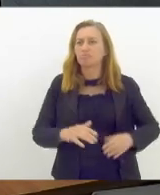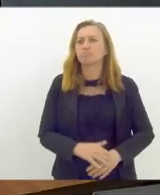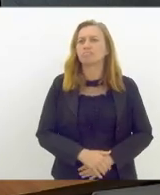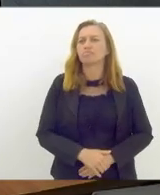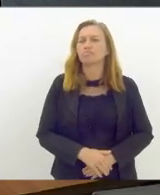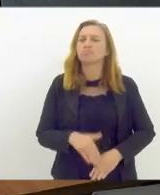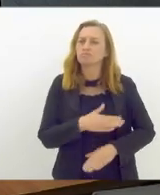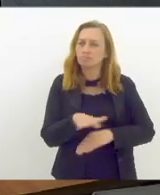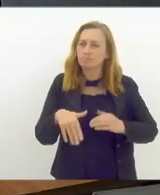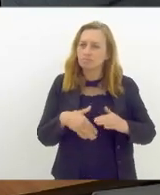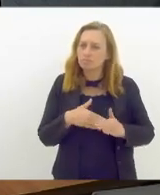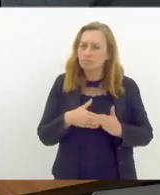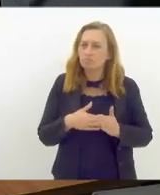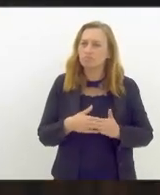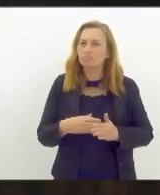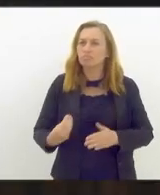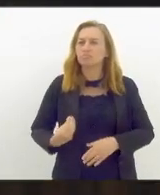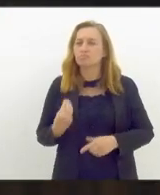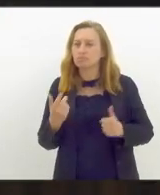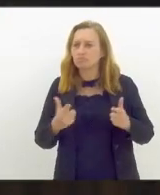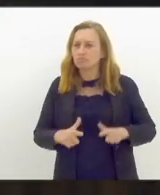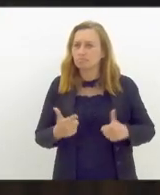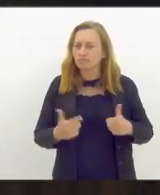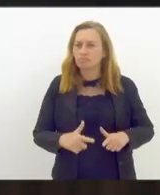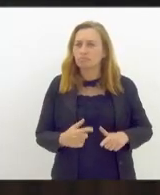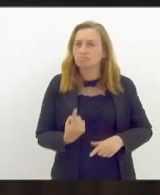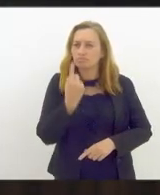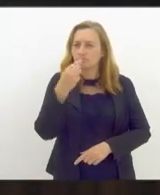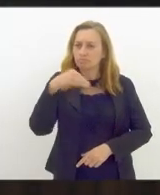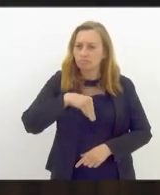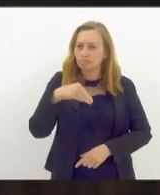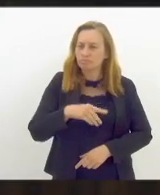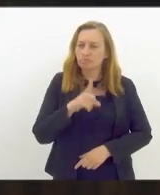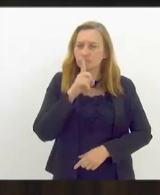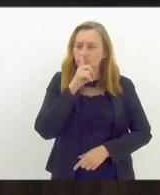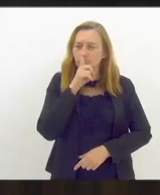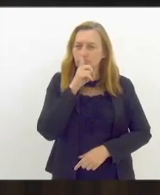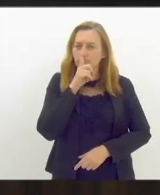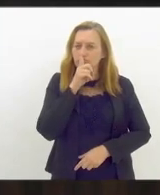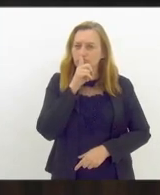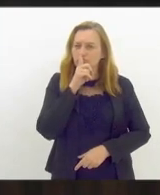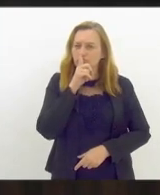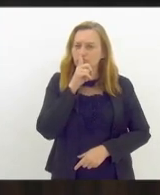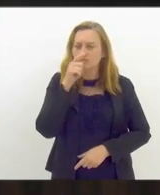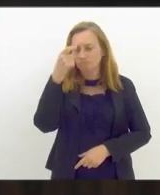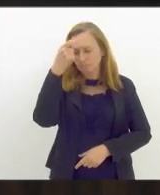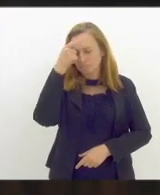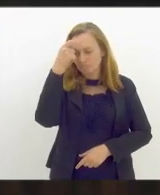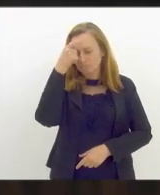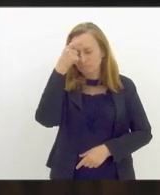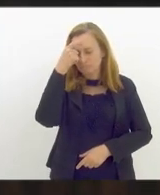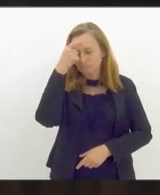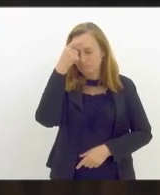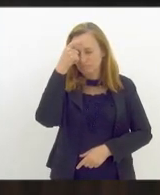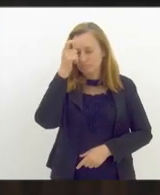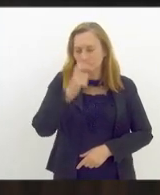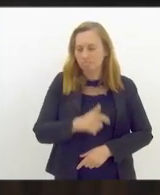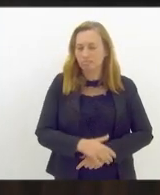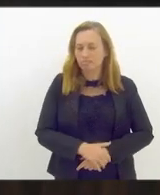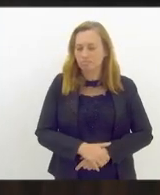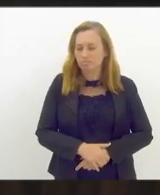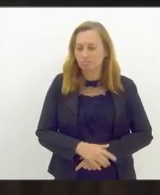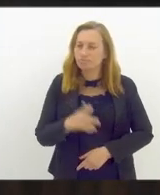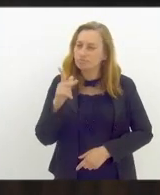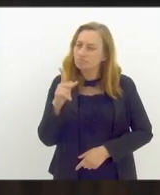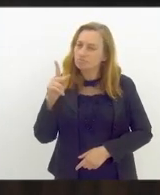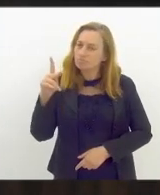a todos aqui presentes, 1 minuto de silêncio em memória do